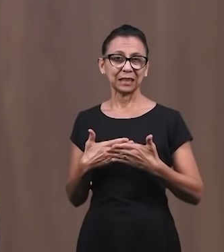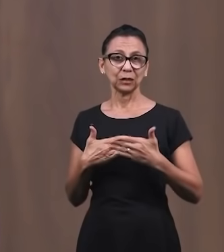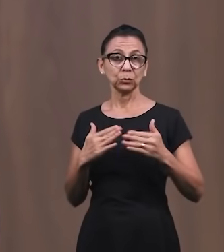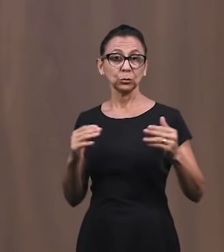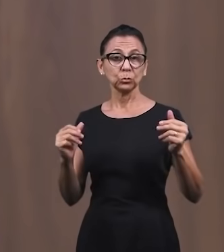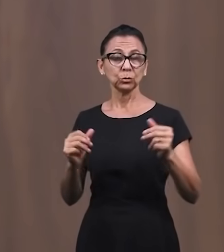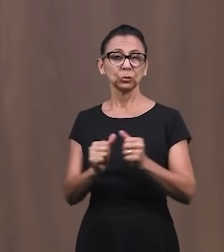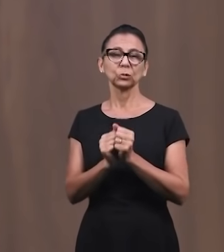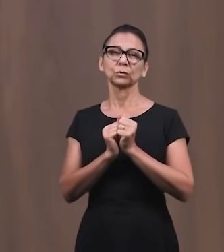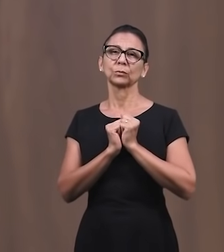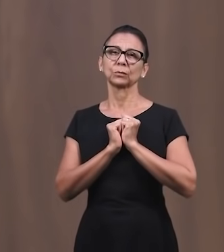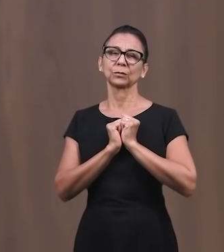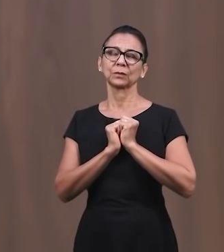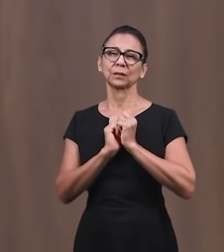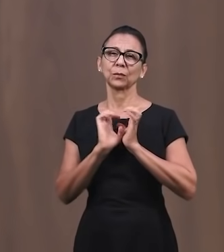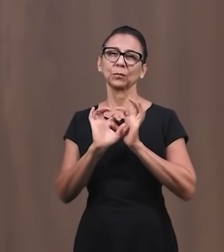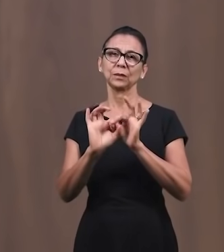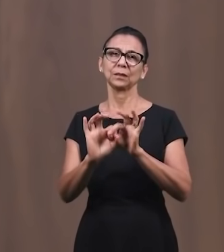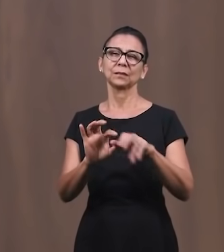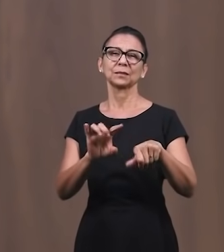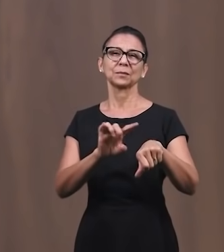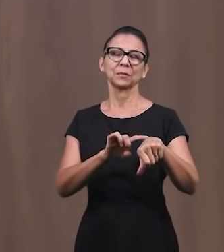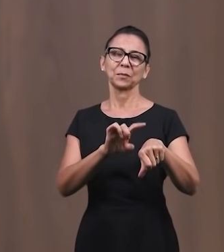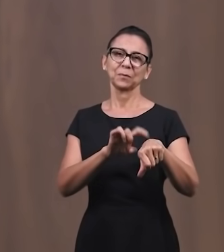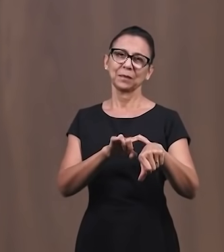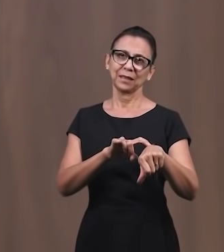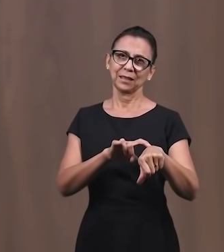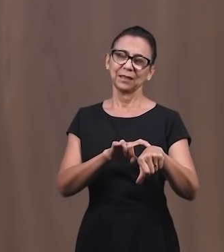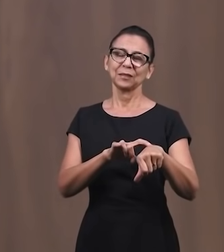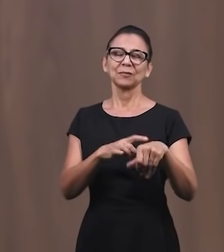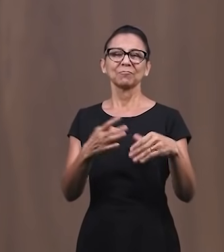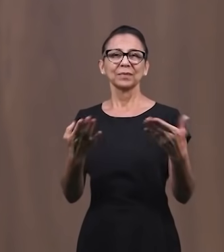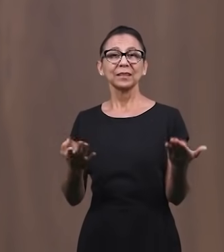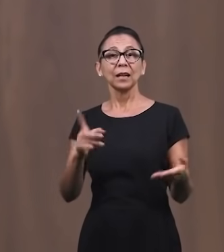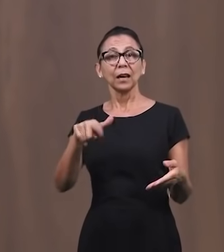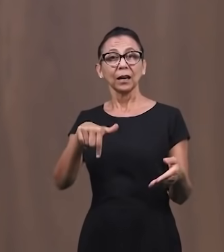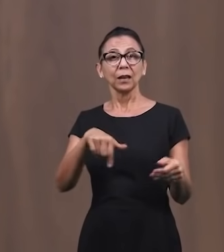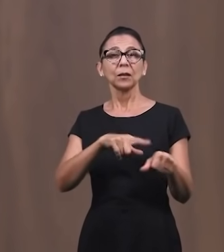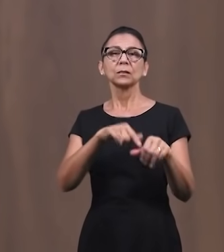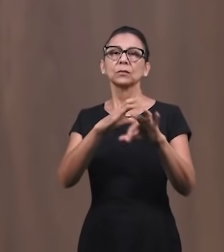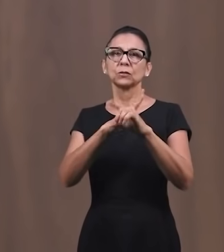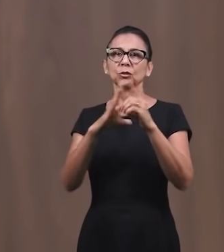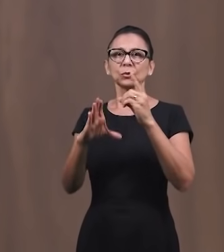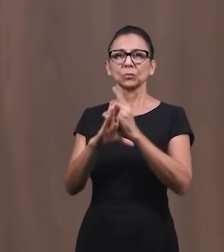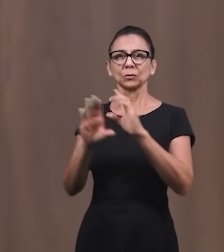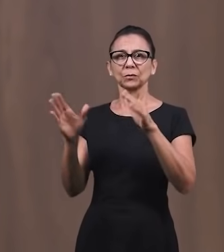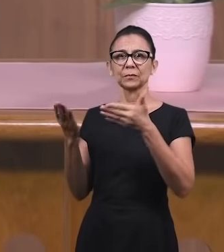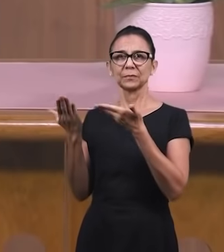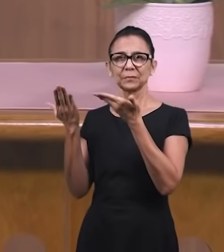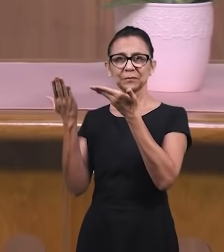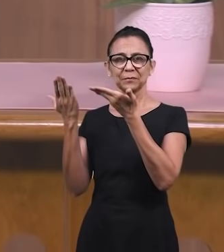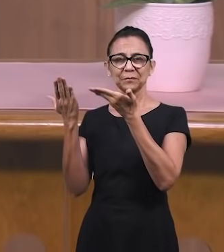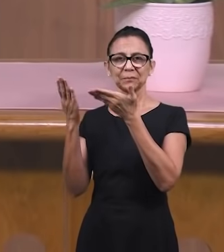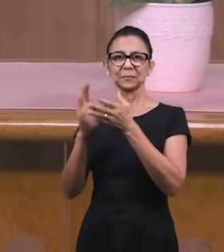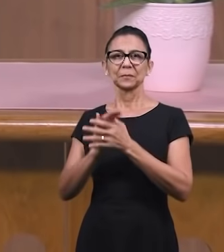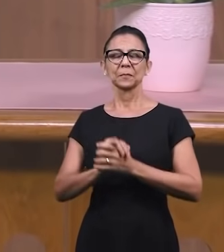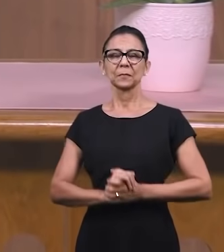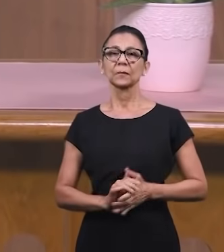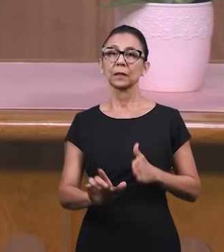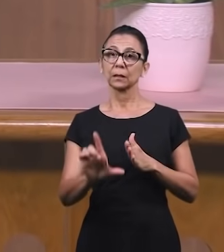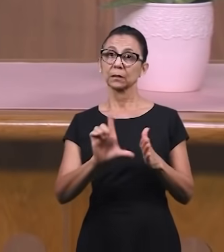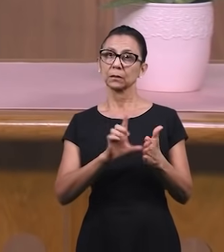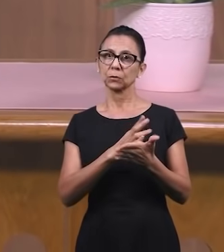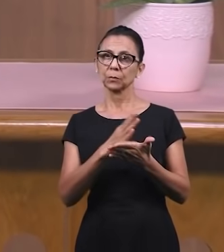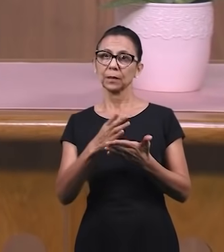nós podermos juntos viver este momento agora em que nós vamos cultuar ao nosso Deus. Mas antes de